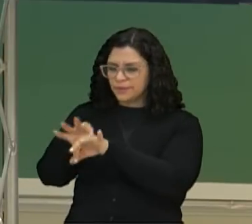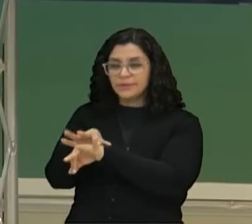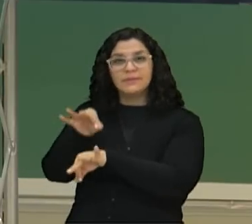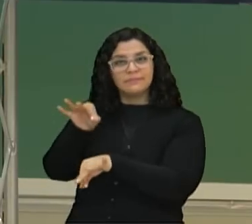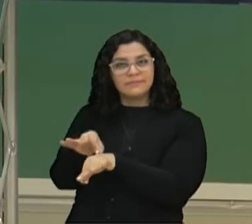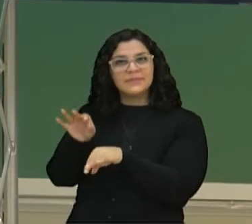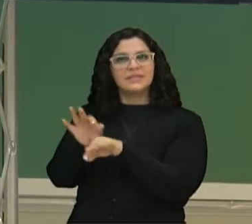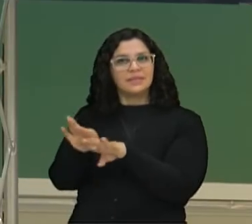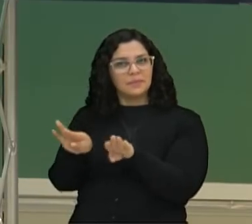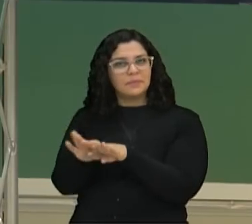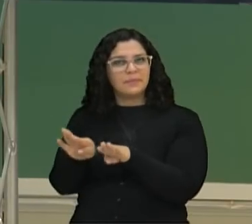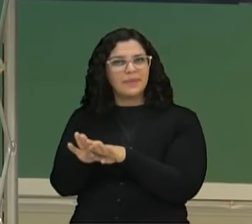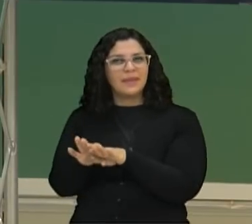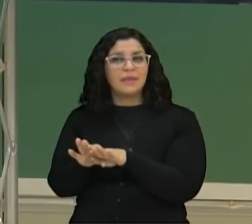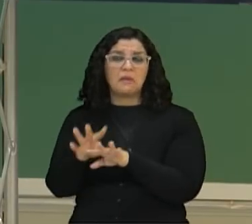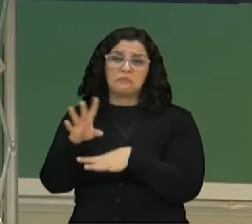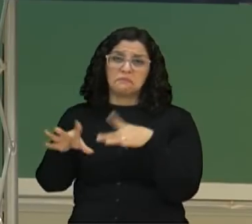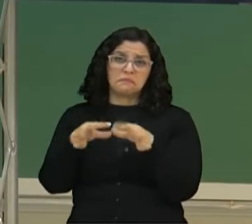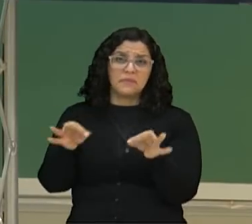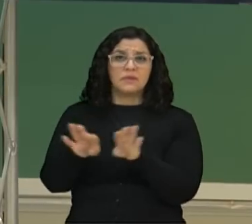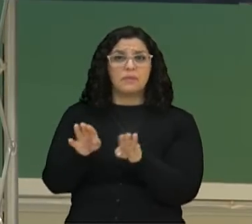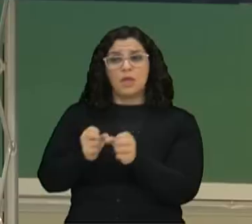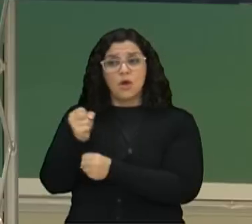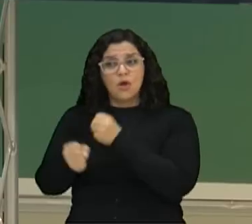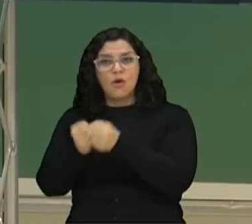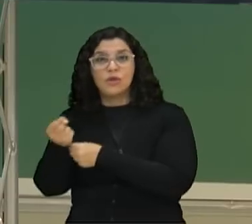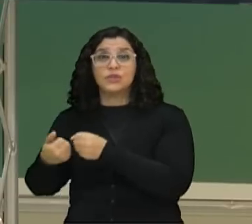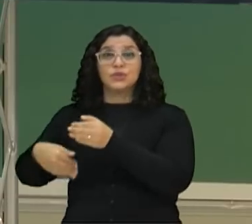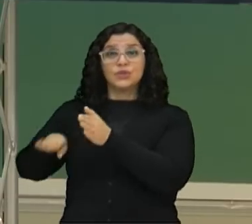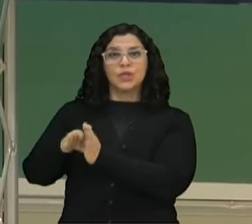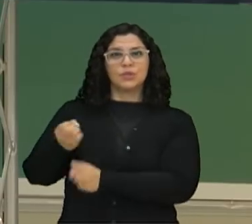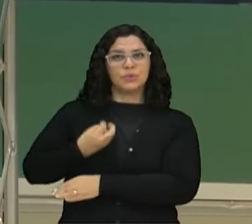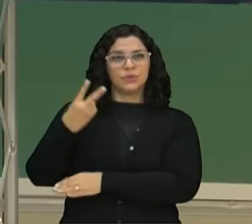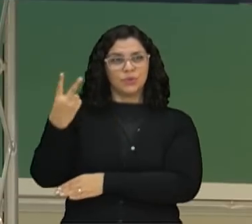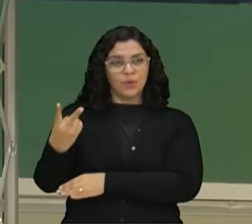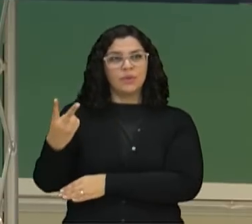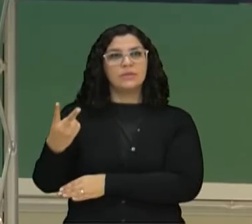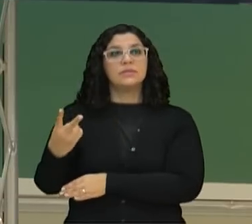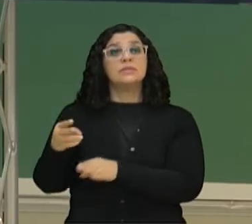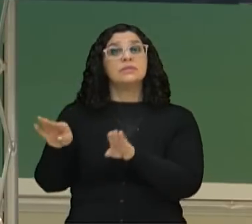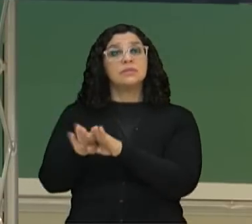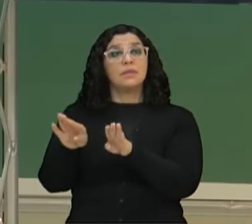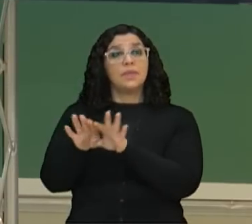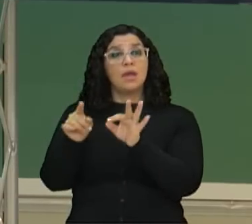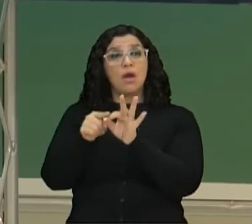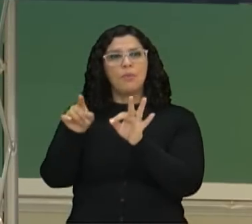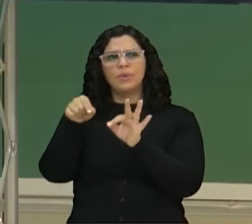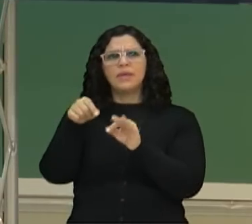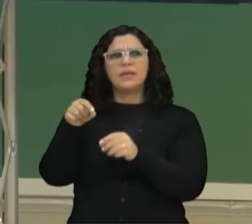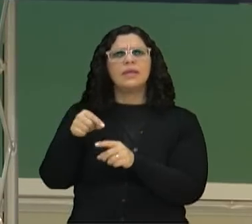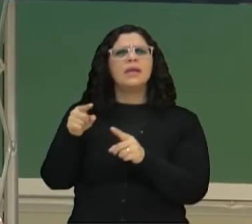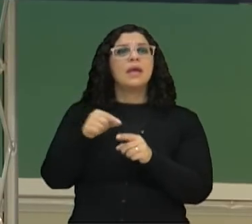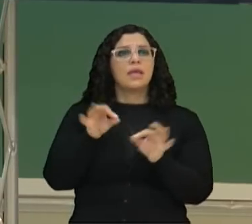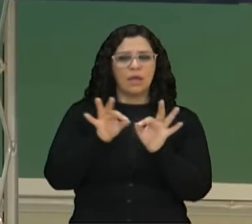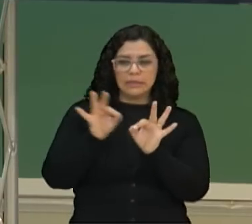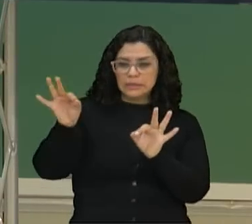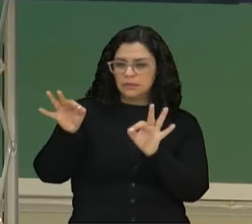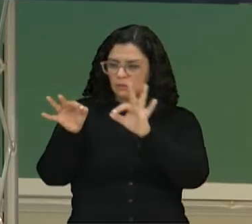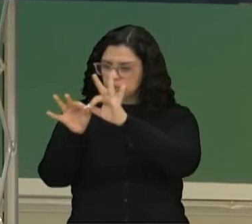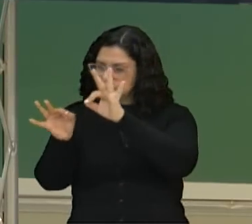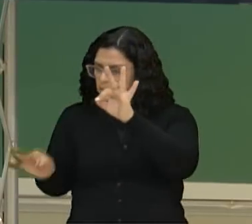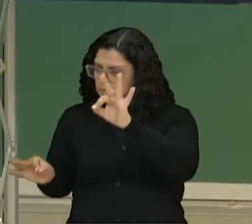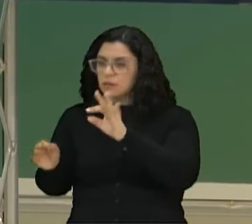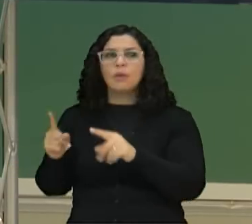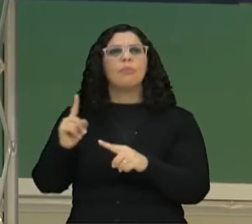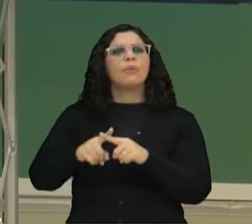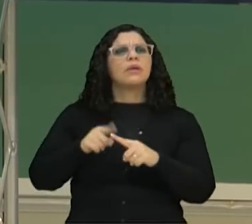fitinha, amarra uma fitinha no braço, segue correndo, vai para o ponto de controle 2. E aqui, por que será que são linhas,